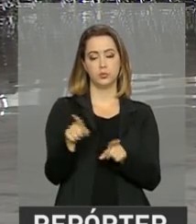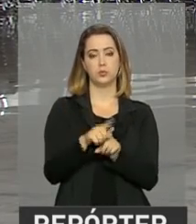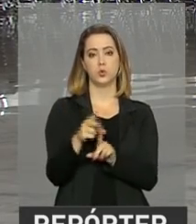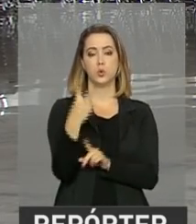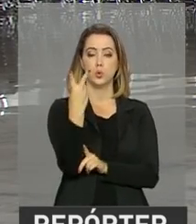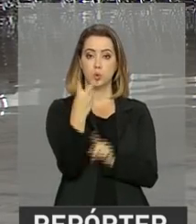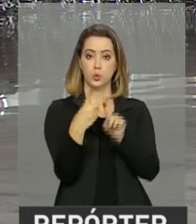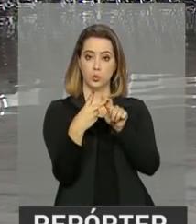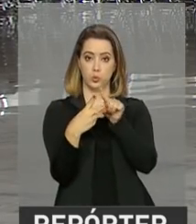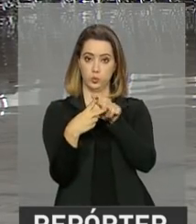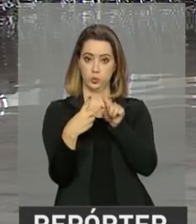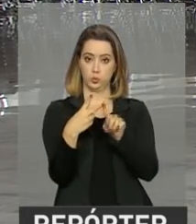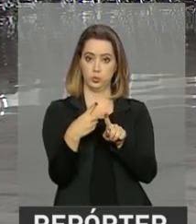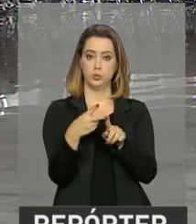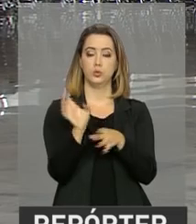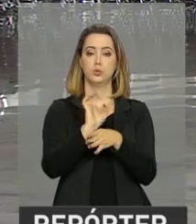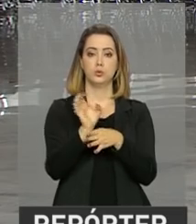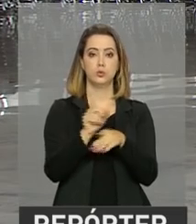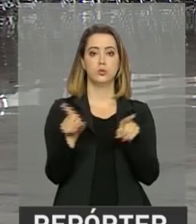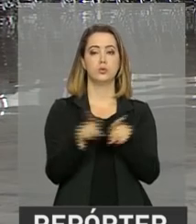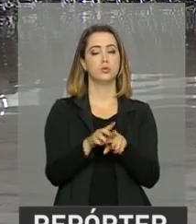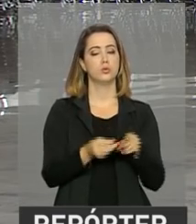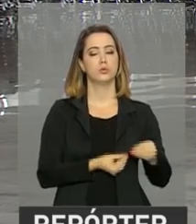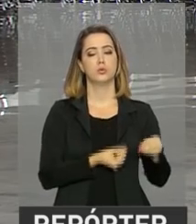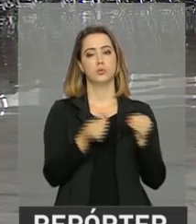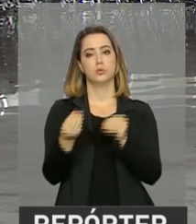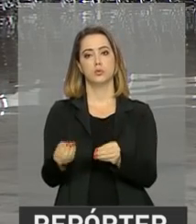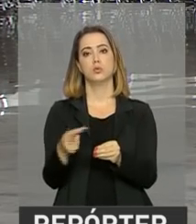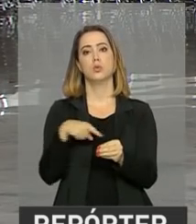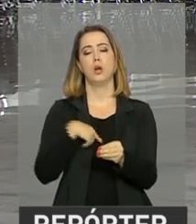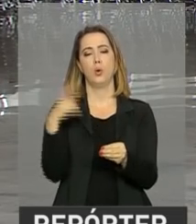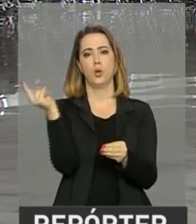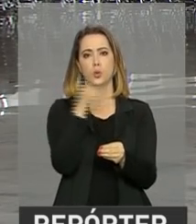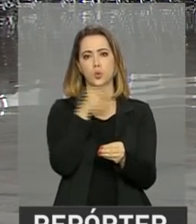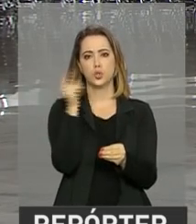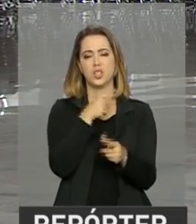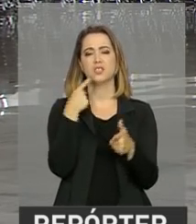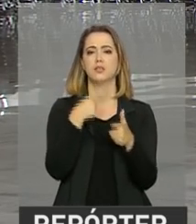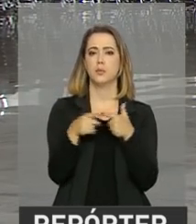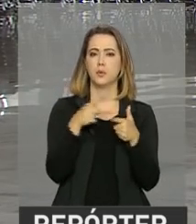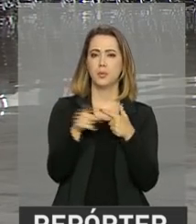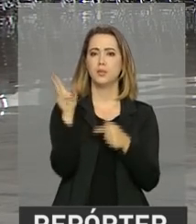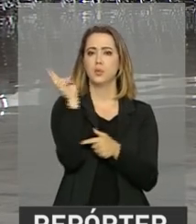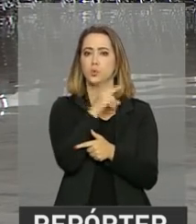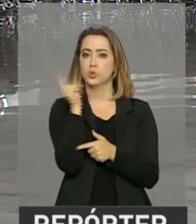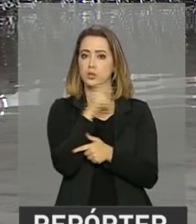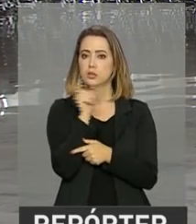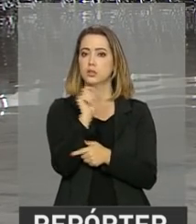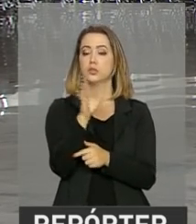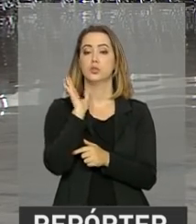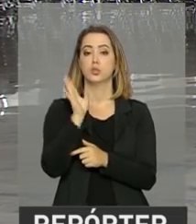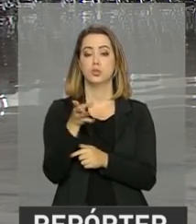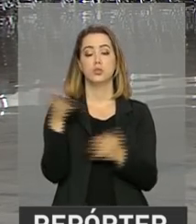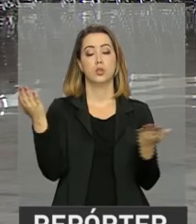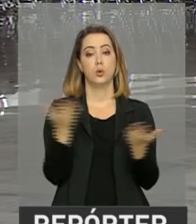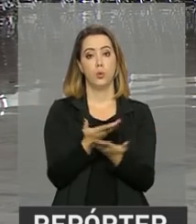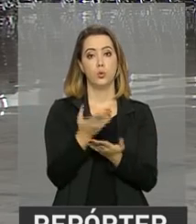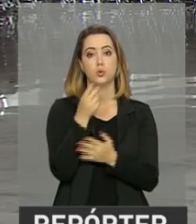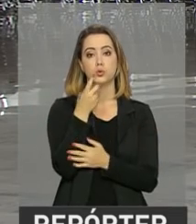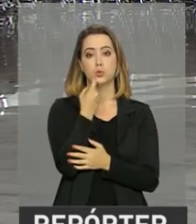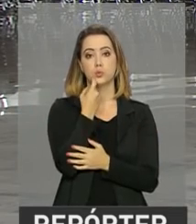dois estados também tiveram o a situação de emergência reconhecida pelo governo federal nesta sexta-feira